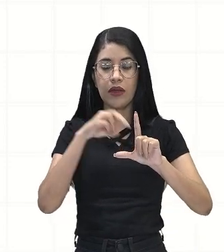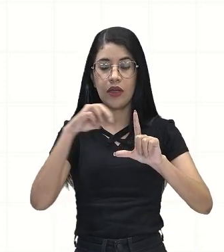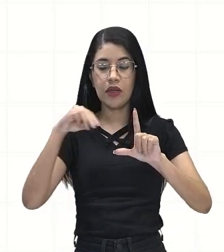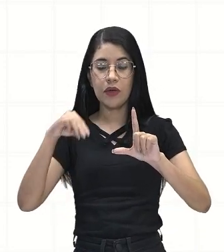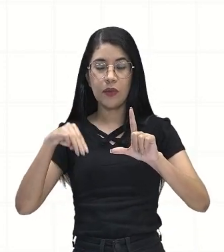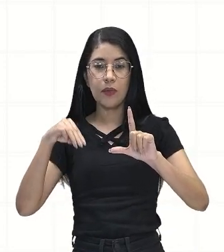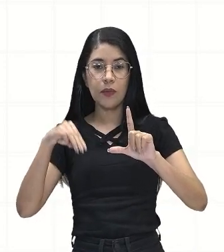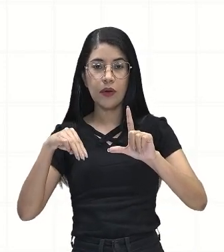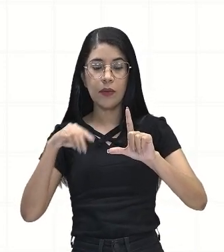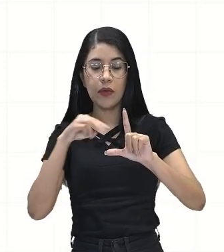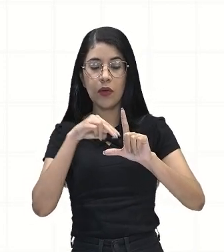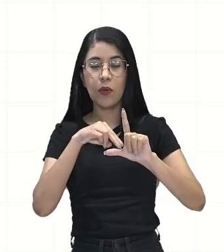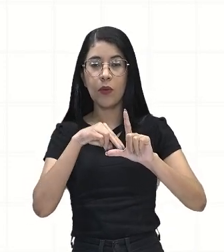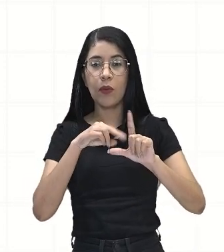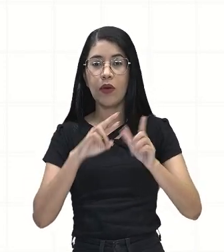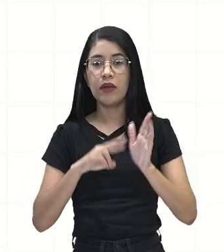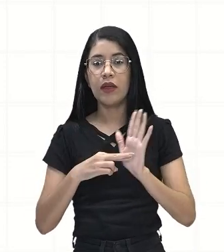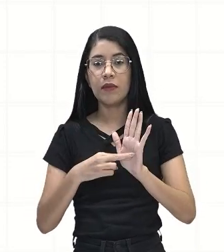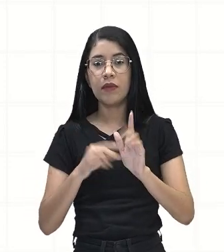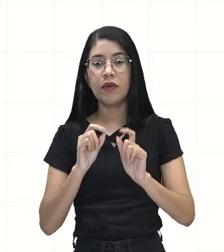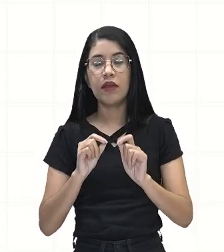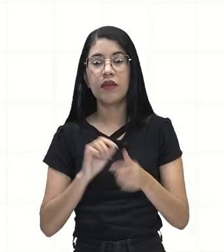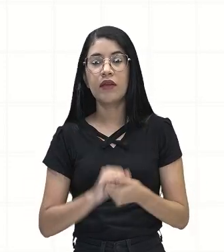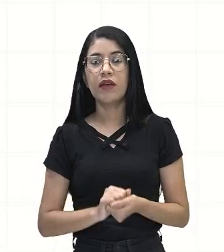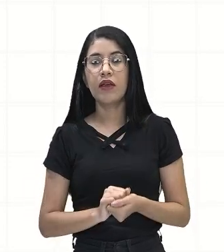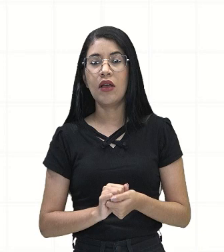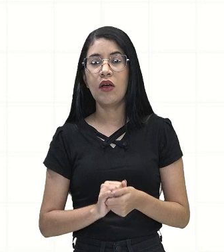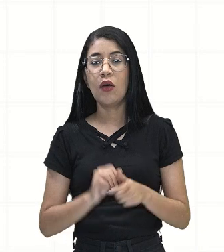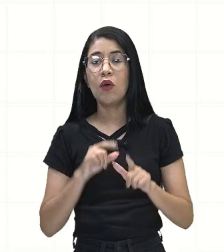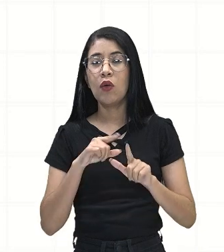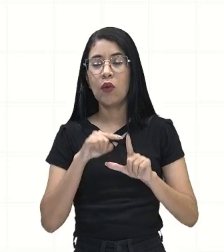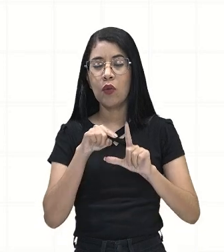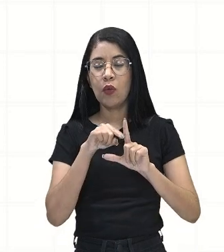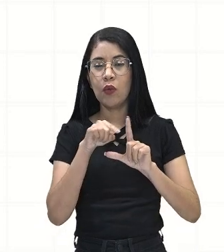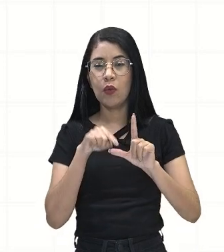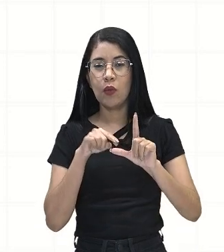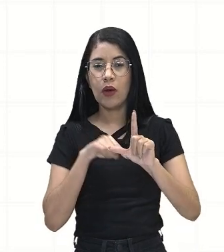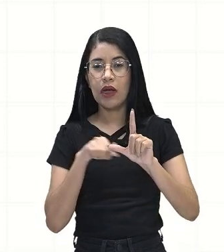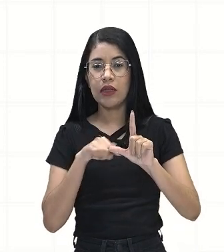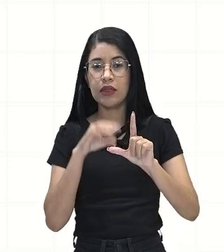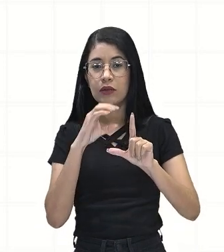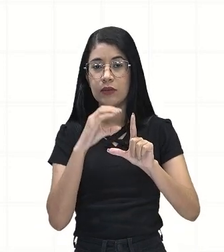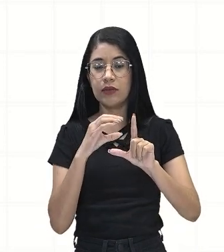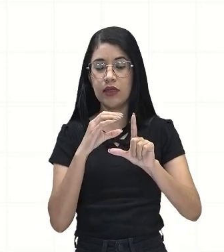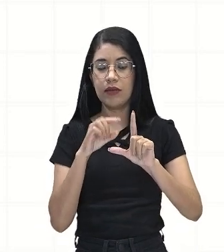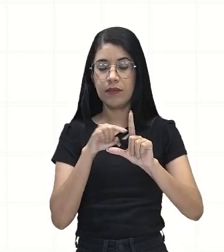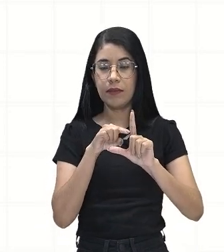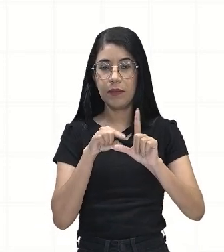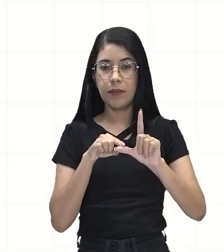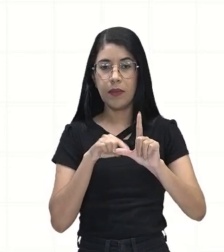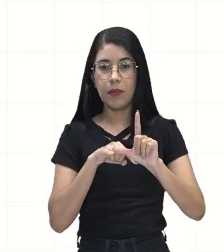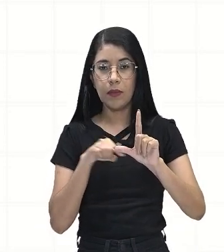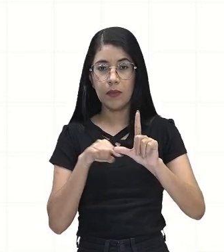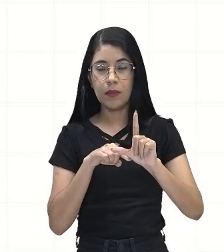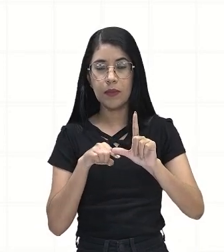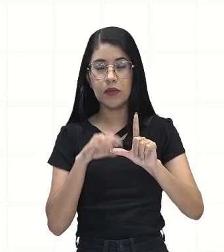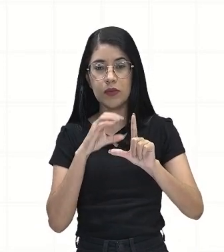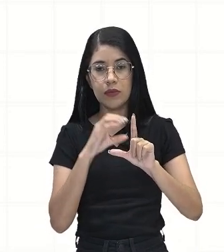vai ser o N? É a projeção do cateto C na hipotenusa, né? Então, é